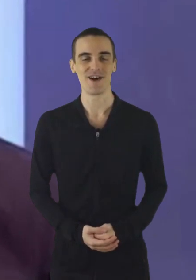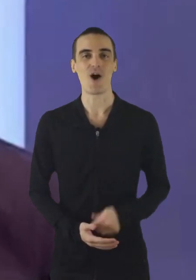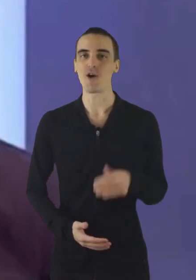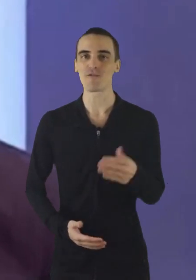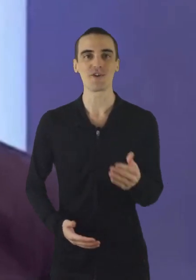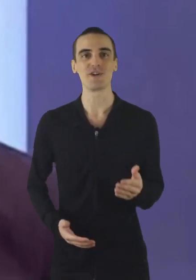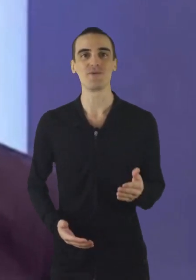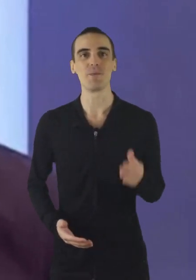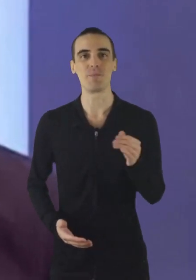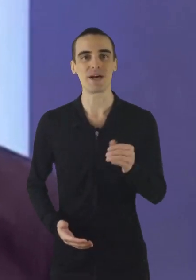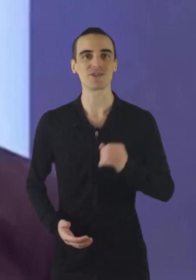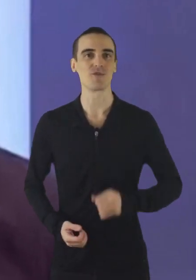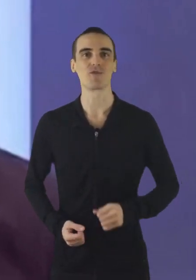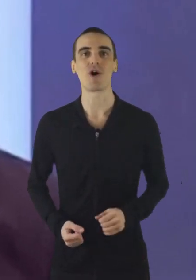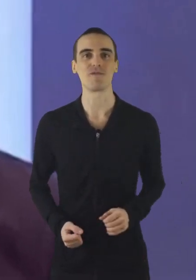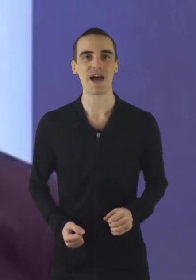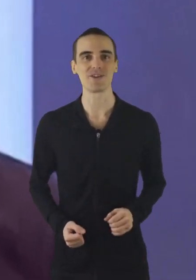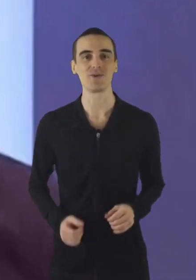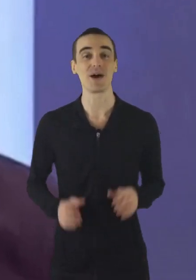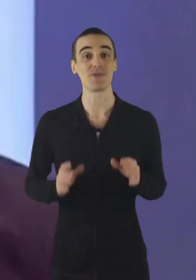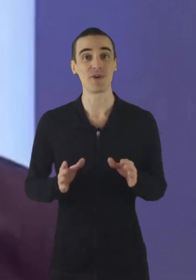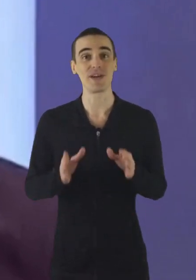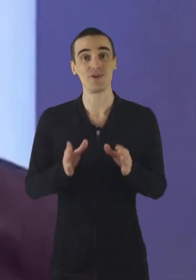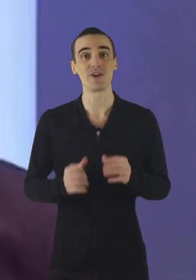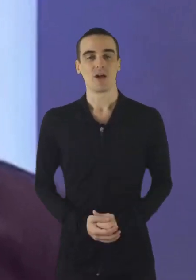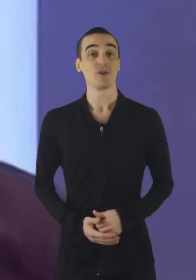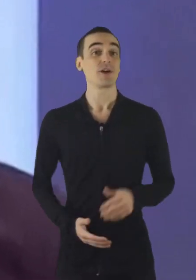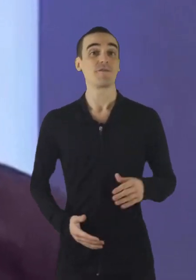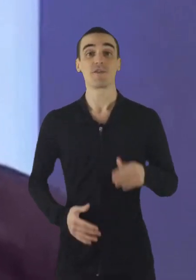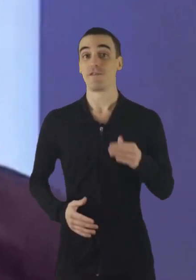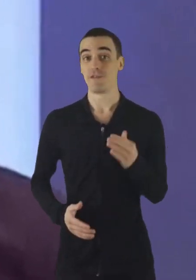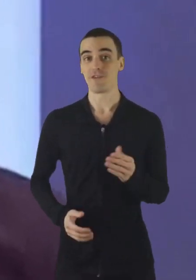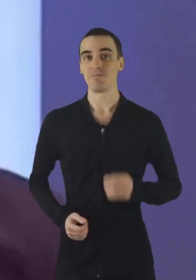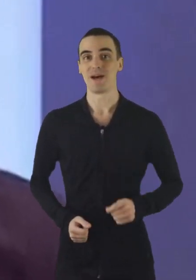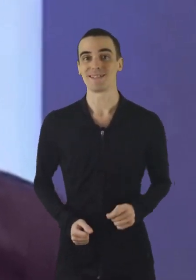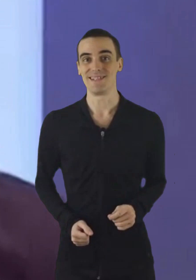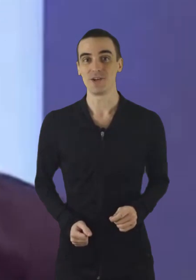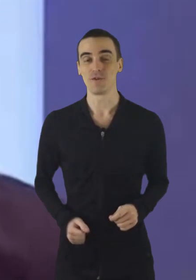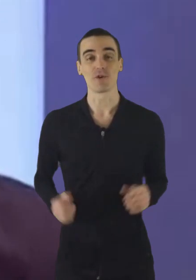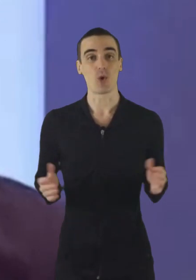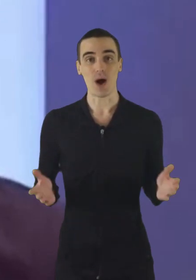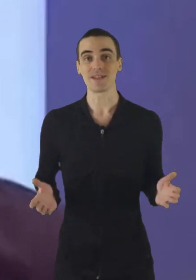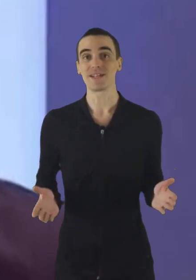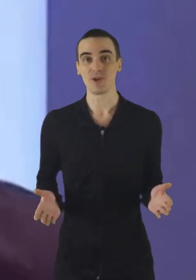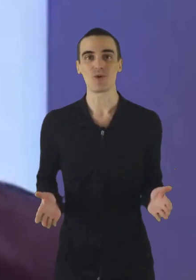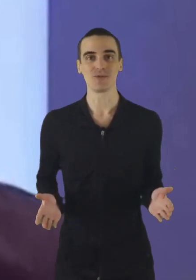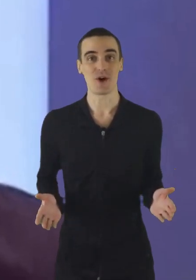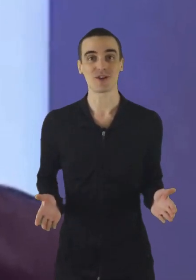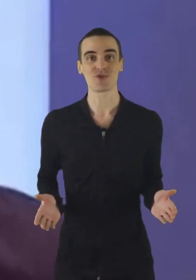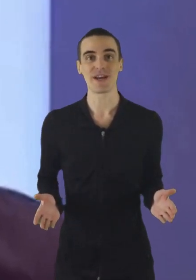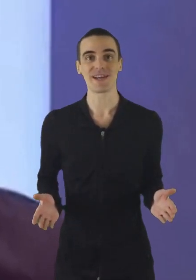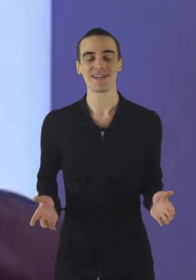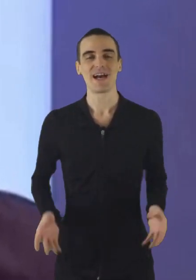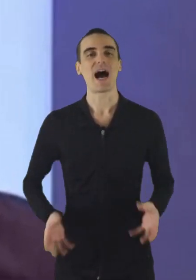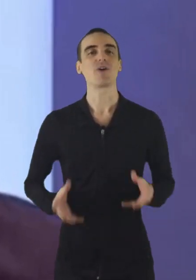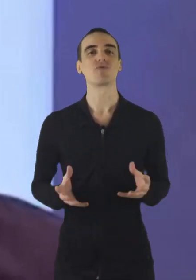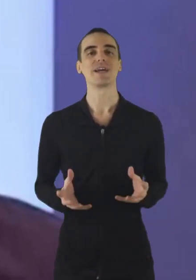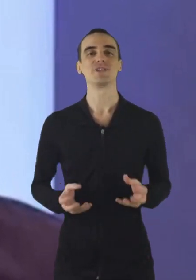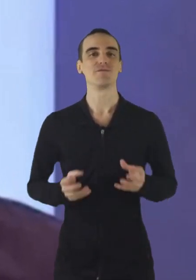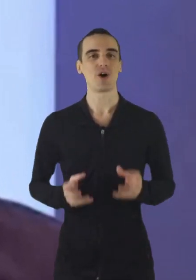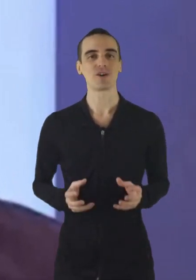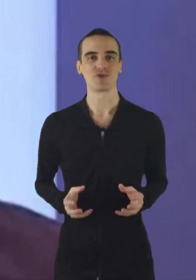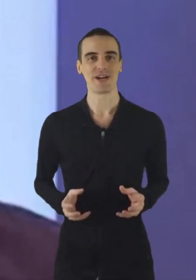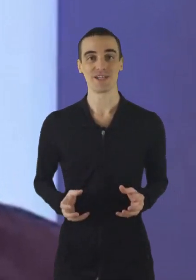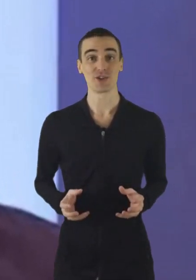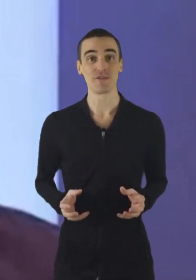porque sabia que não ia longe ele está melhorando Ok mas é titular absoluto é o cara